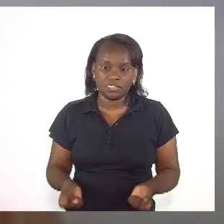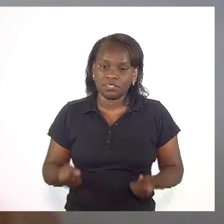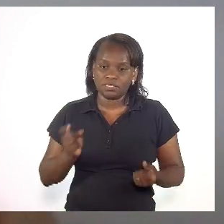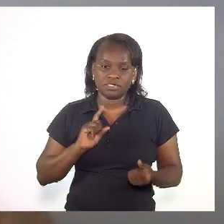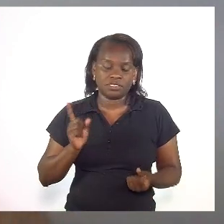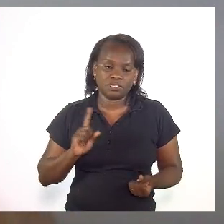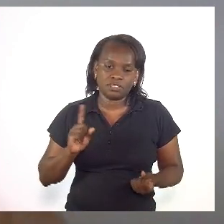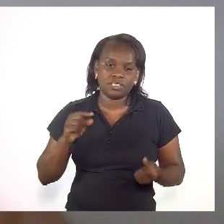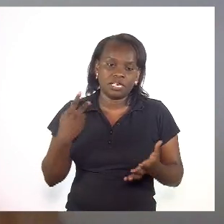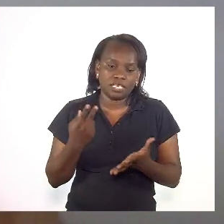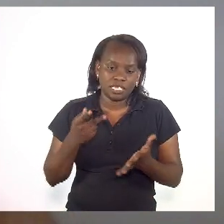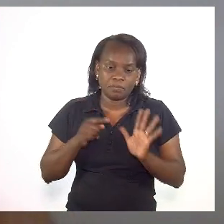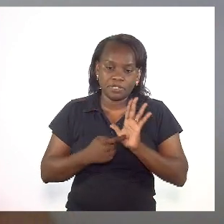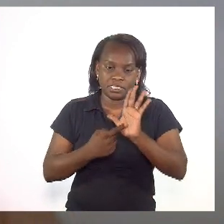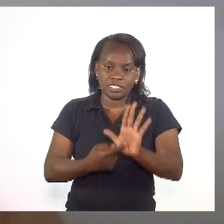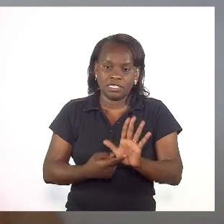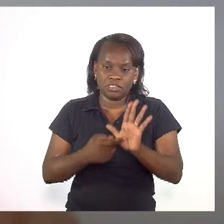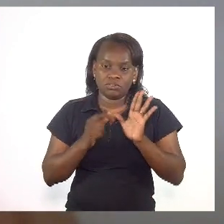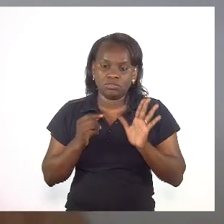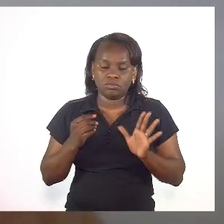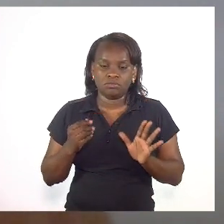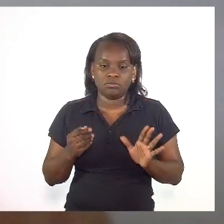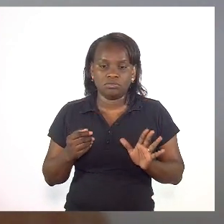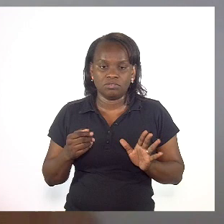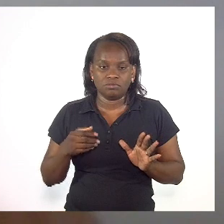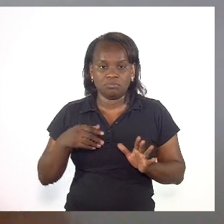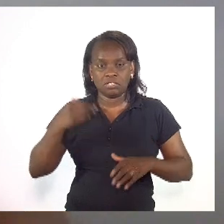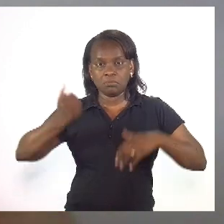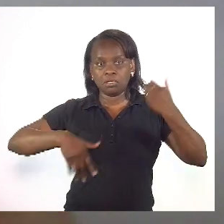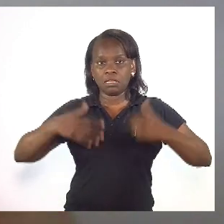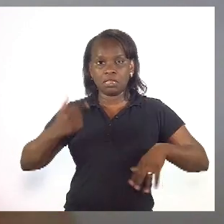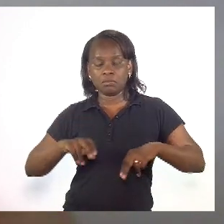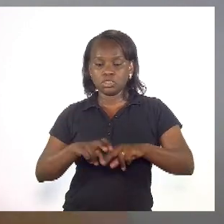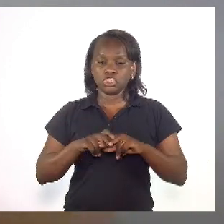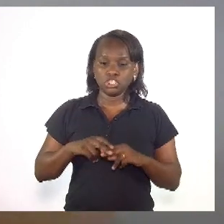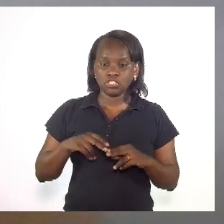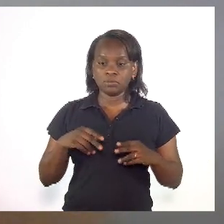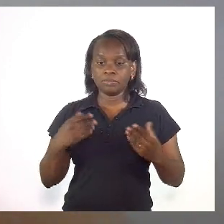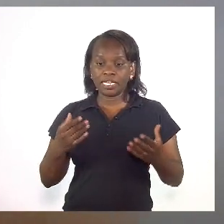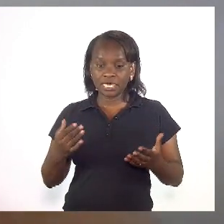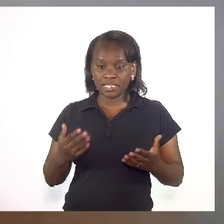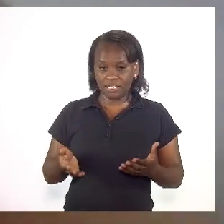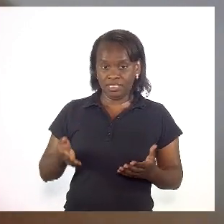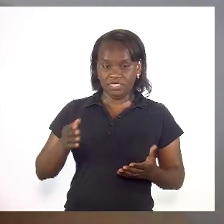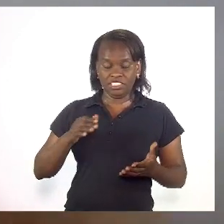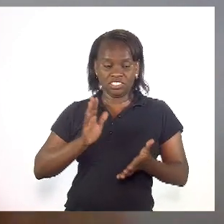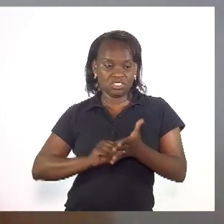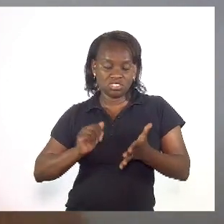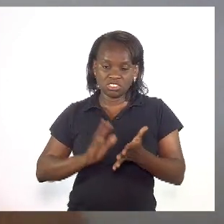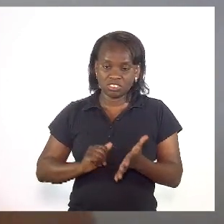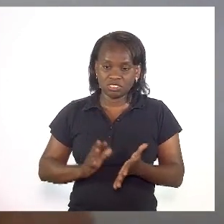aceitar o que está sendo apresentado como justificativa para desconsiderar